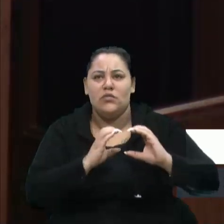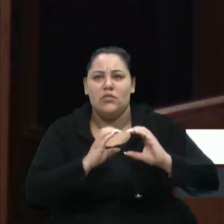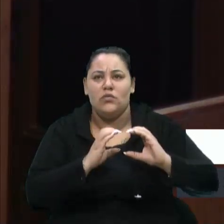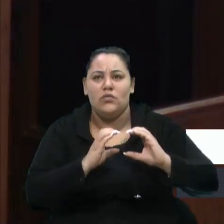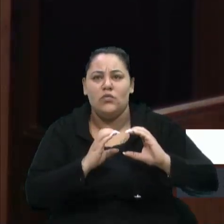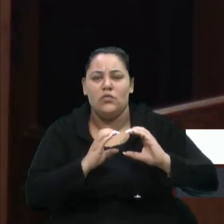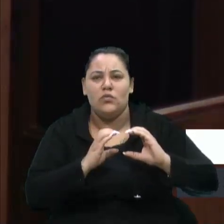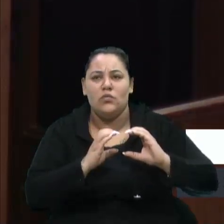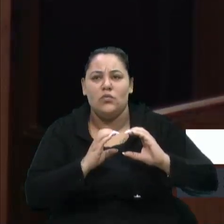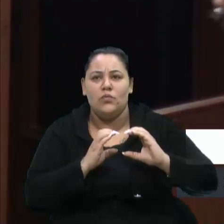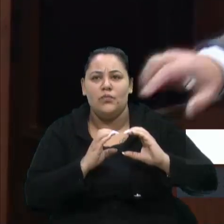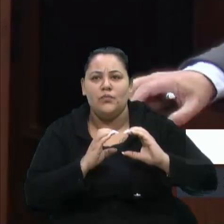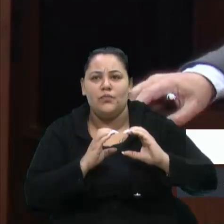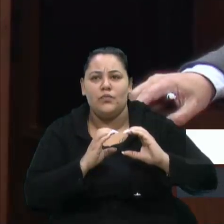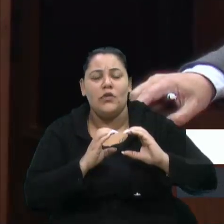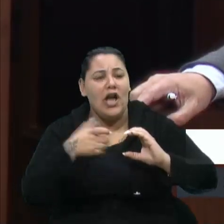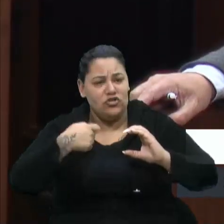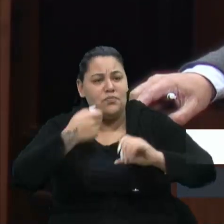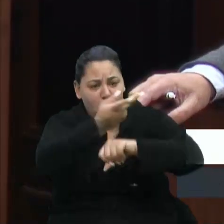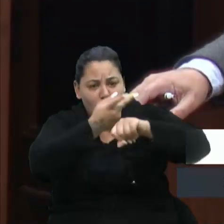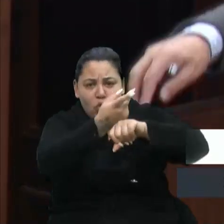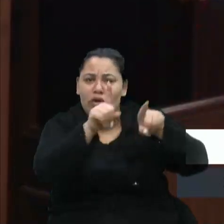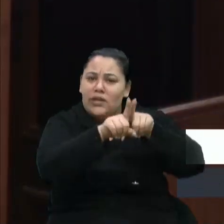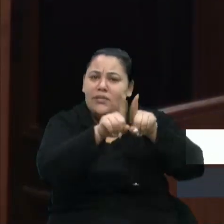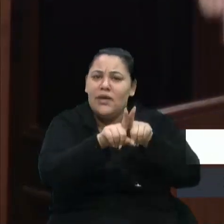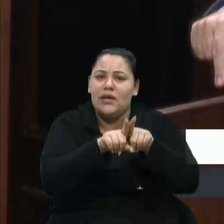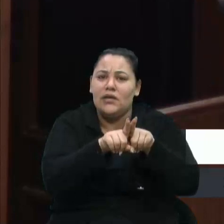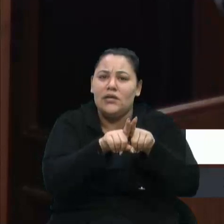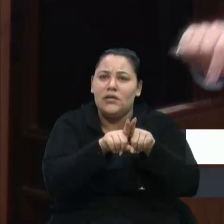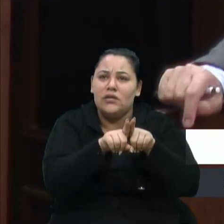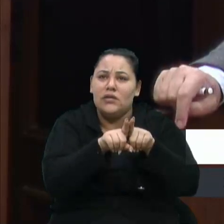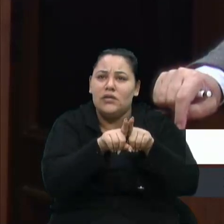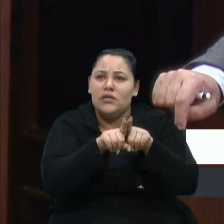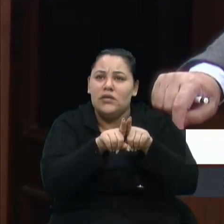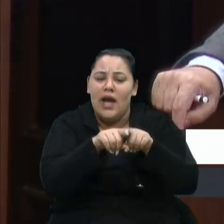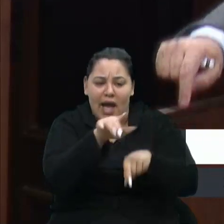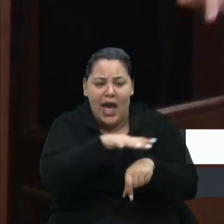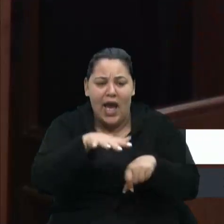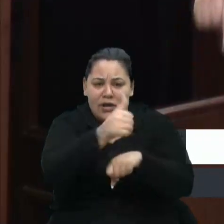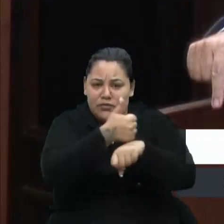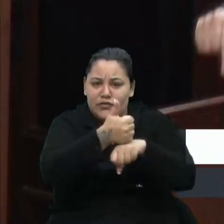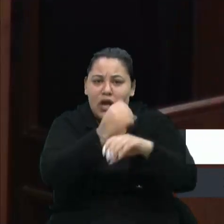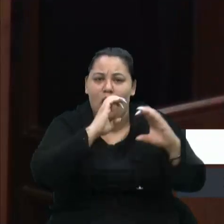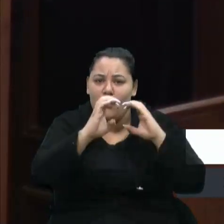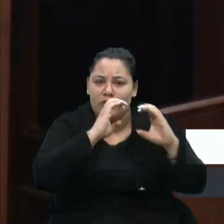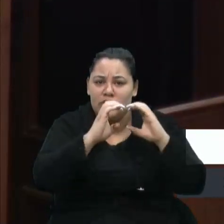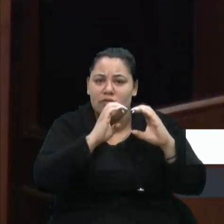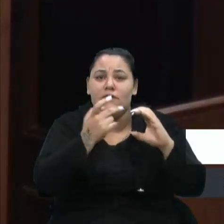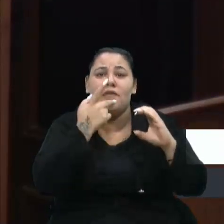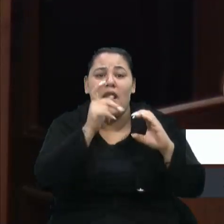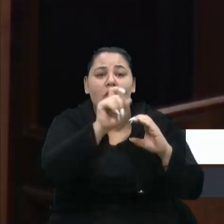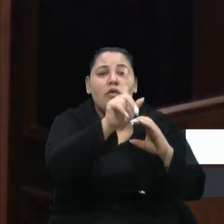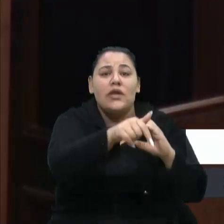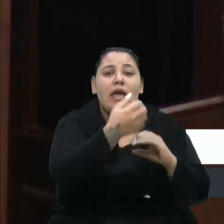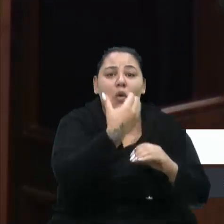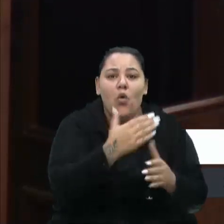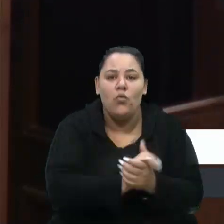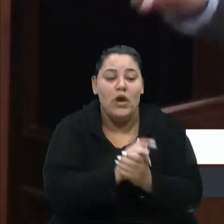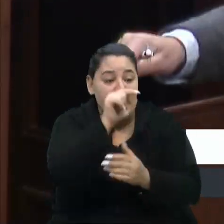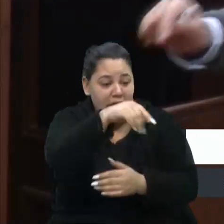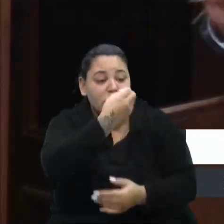comunicação não procura Mas então se procura os veículos de comunicação e diga isso tem de bom e isso tá sempre por causa disso